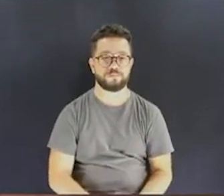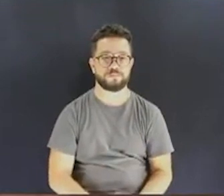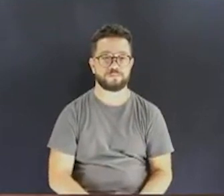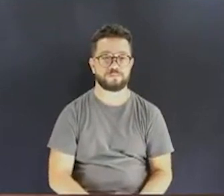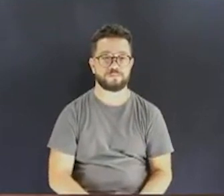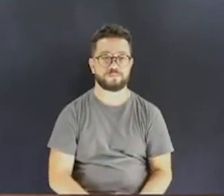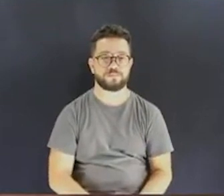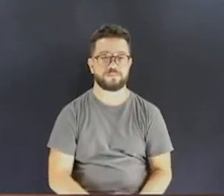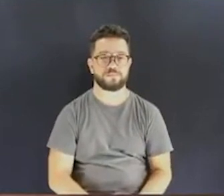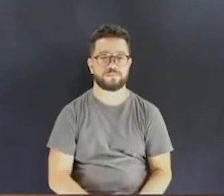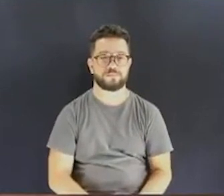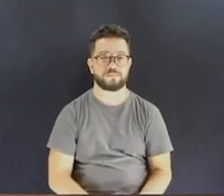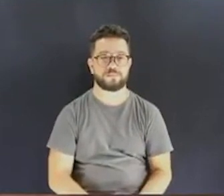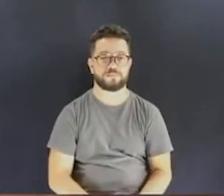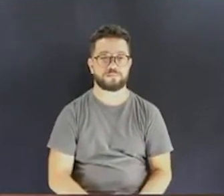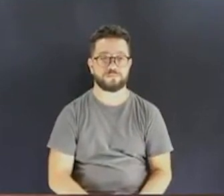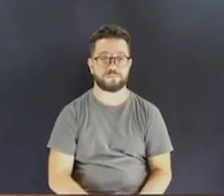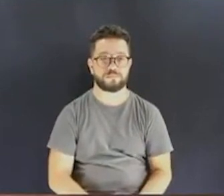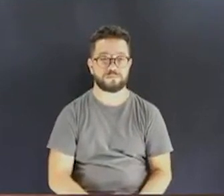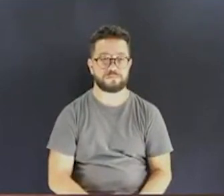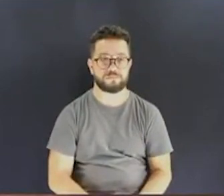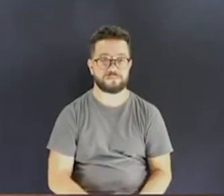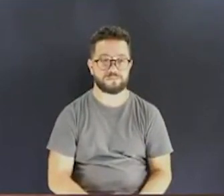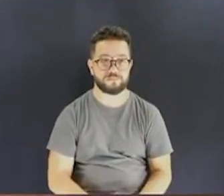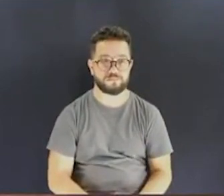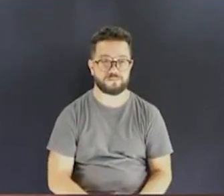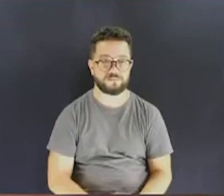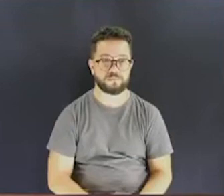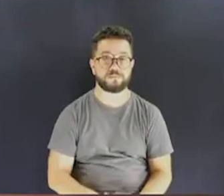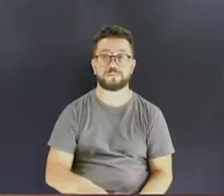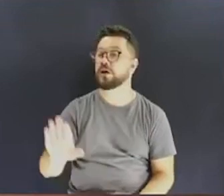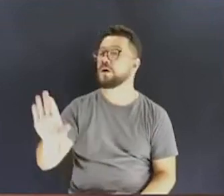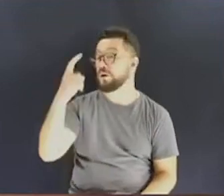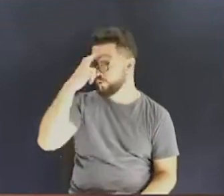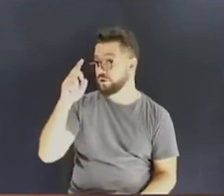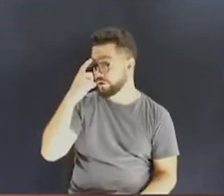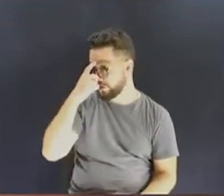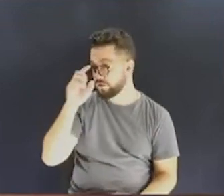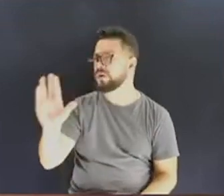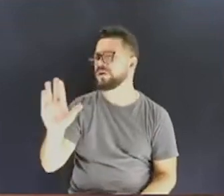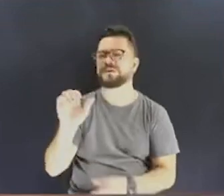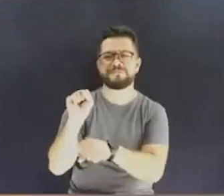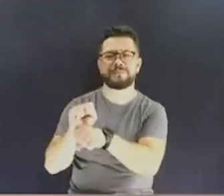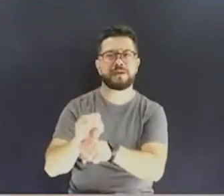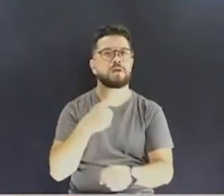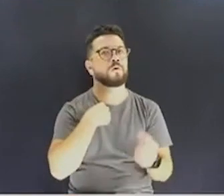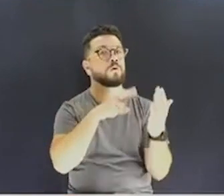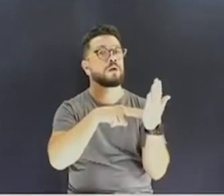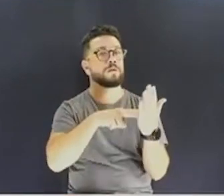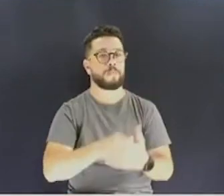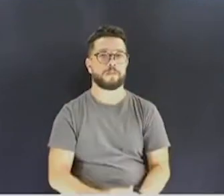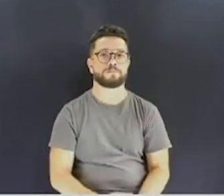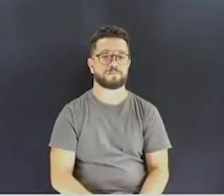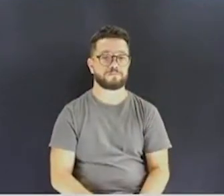Seis? Foi, volta um. Rodrigo, querido, deixa eu só ler o que está escrito ali. Olha lá. Eu trouxe semana passada, eu falei sobre